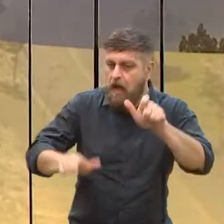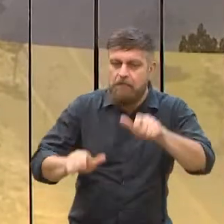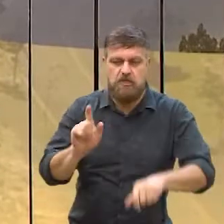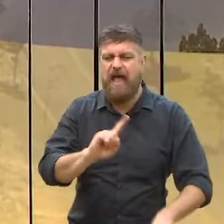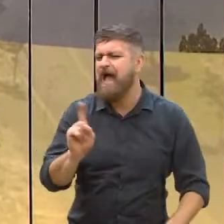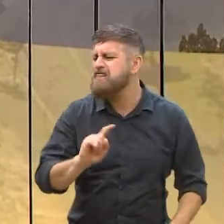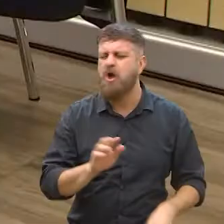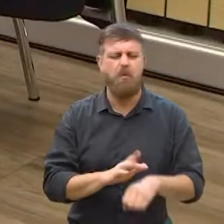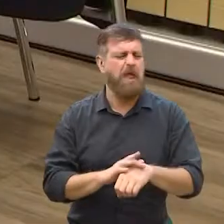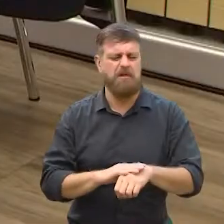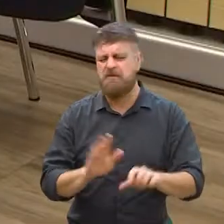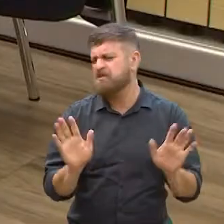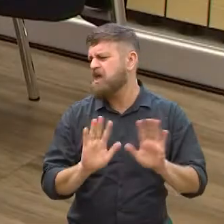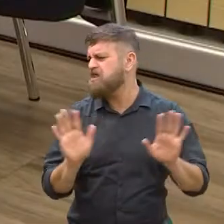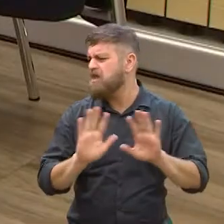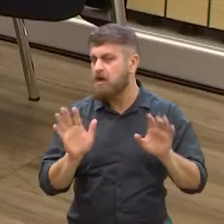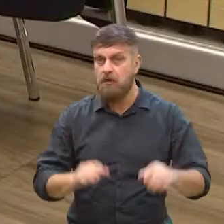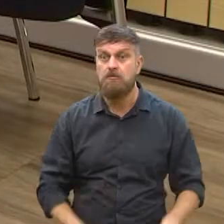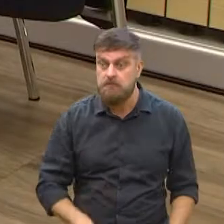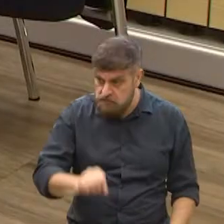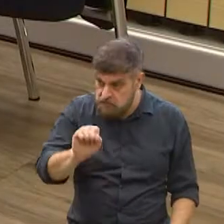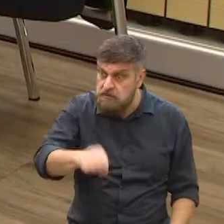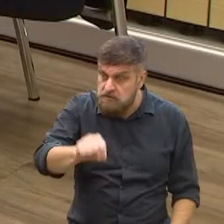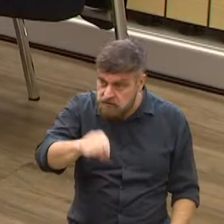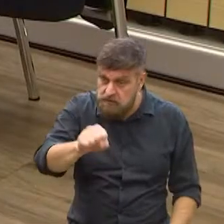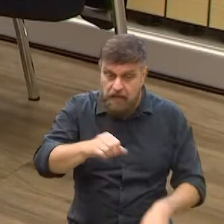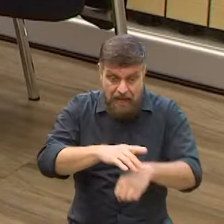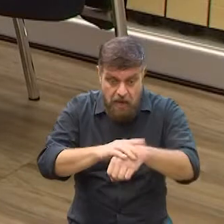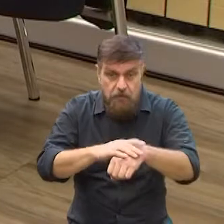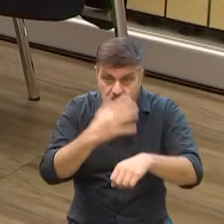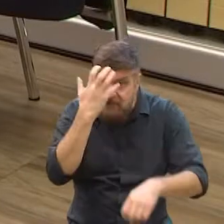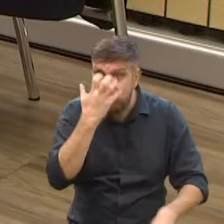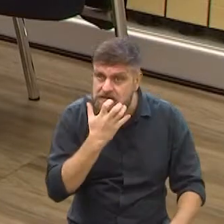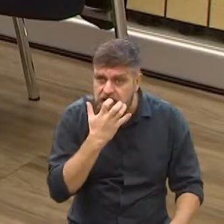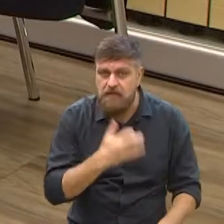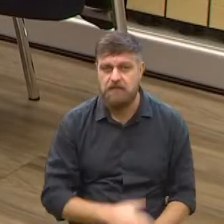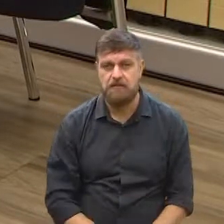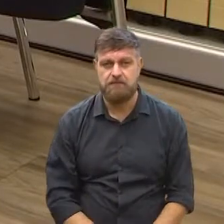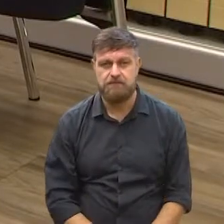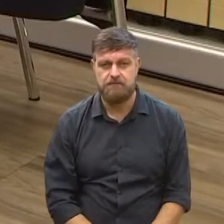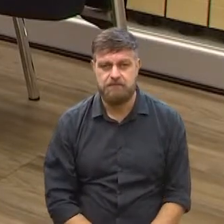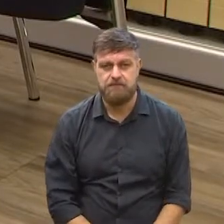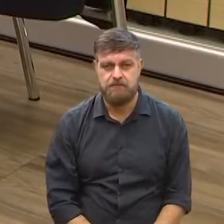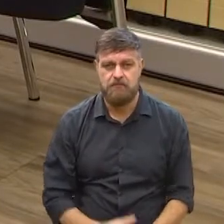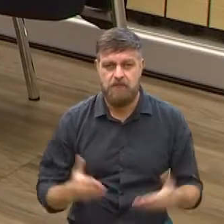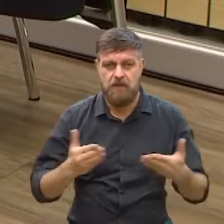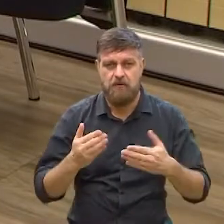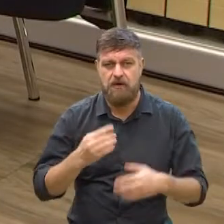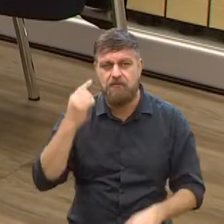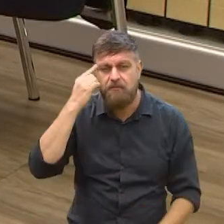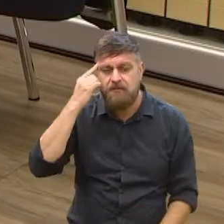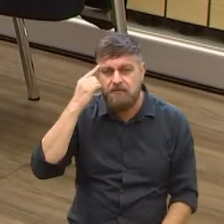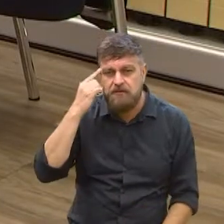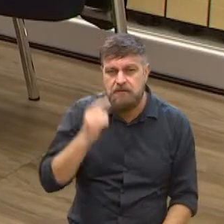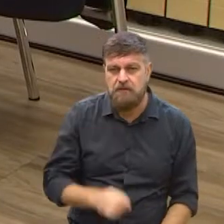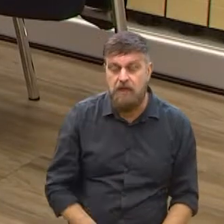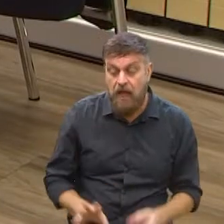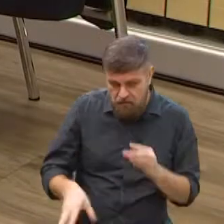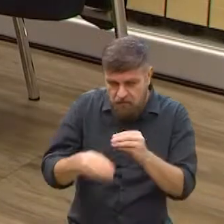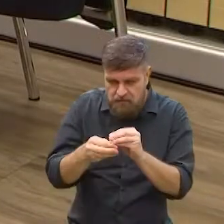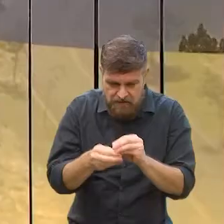essa situação. A obesidade é uma doença grave, bem grave. Vamos pensar então no antes das... Oi, pois não. Só